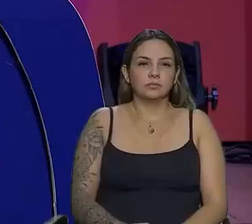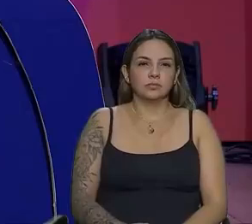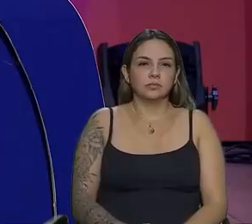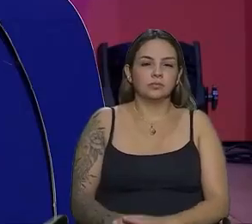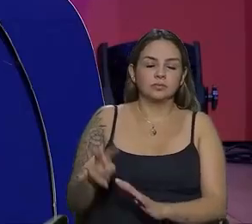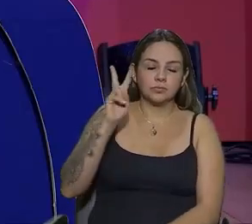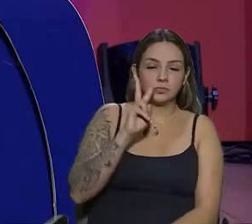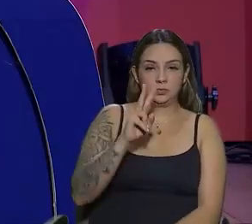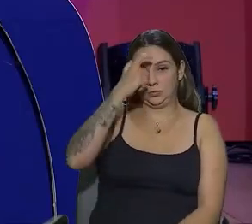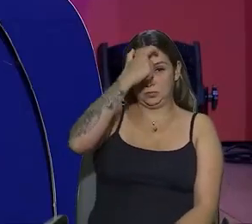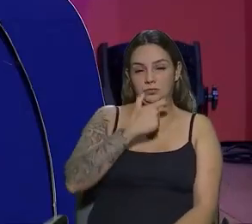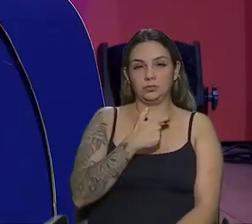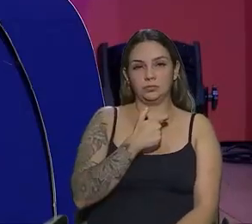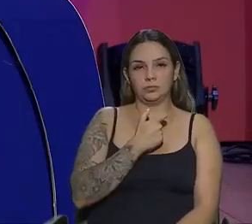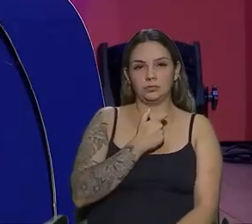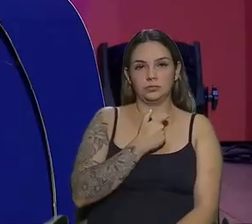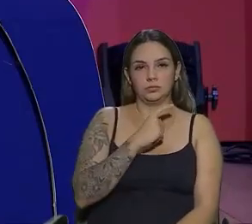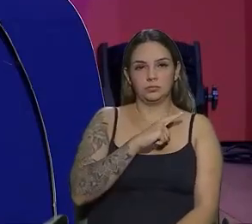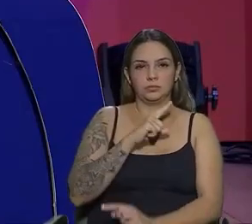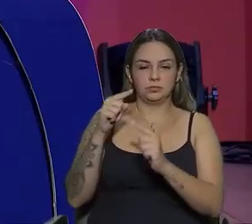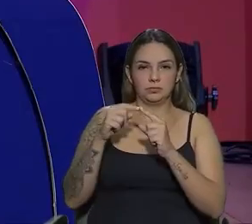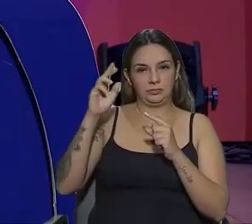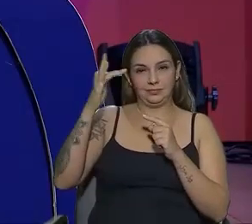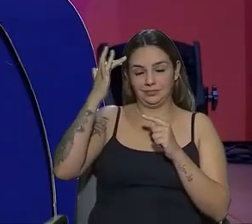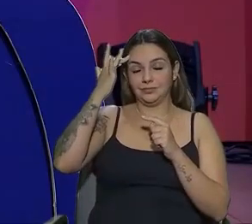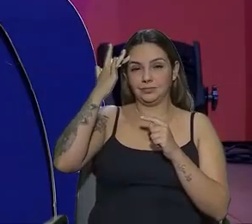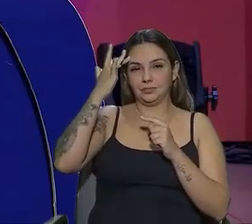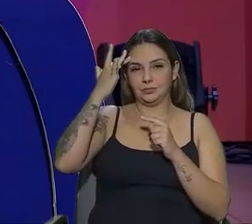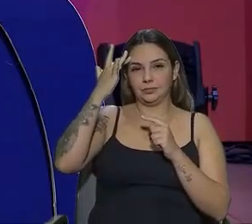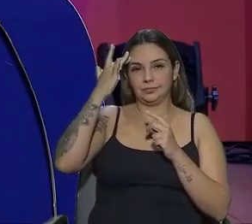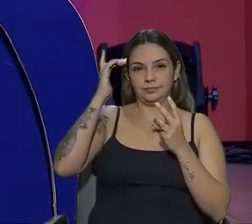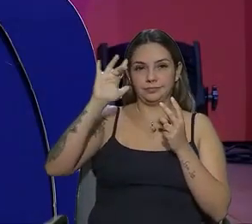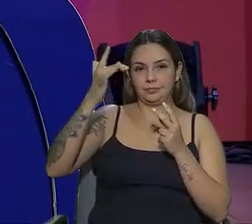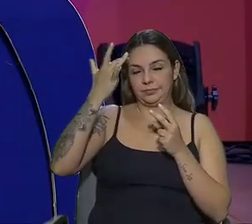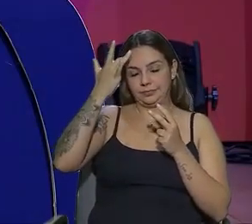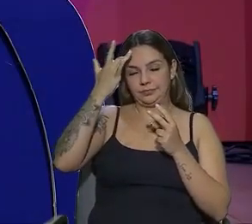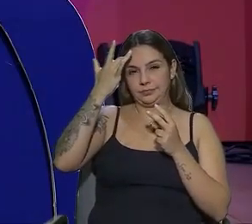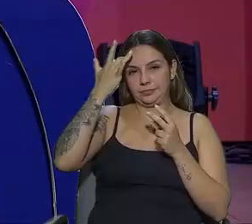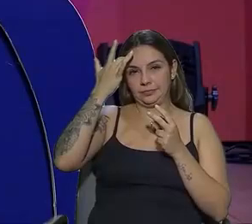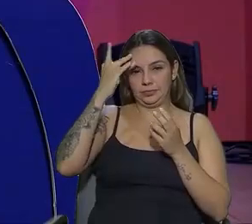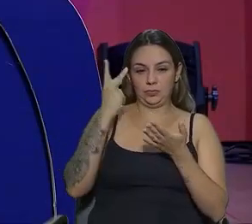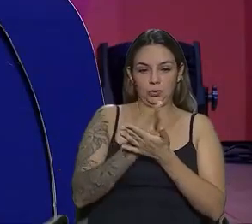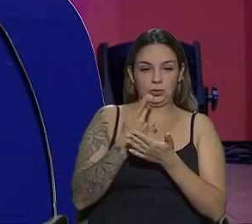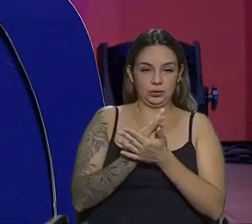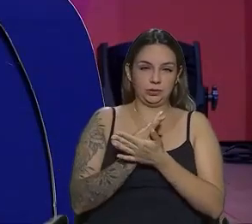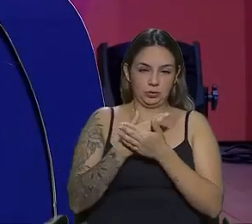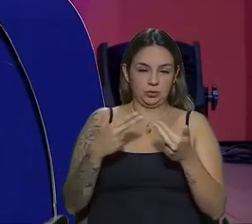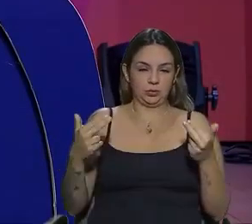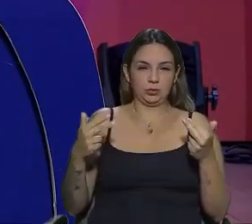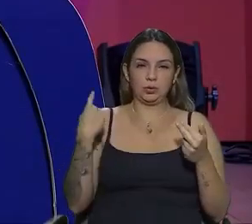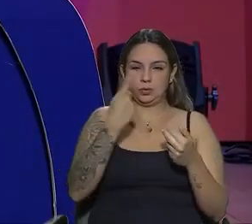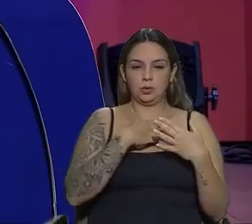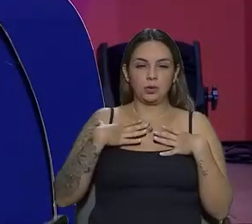Essa observação de si, ela tem a ver com a memória, e a memória são os eventos que acontecem